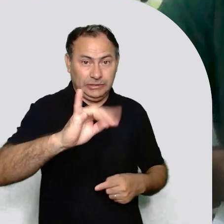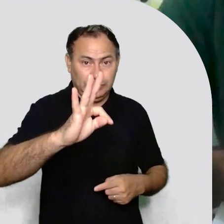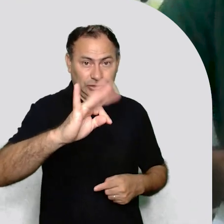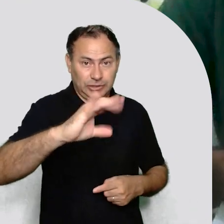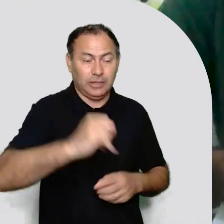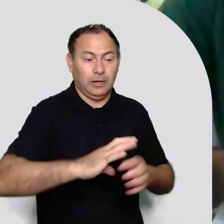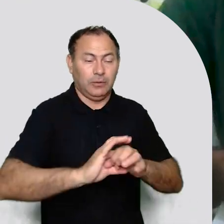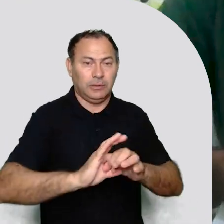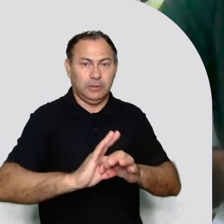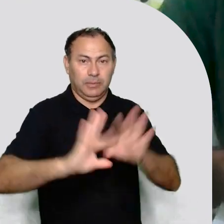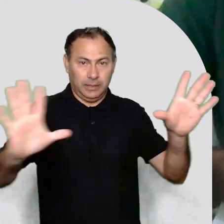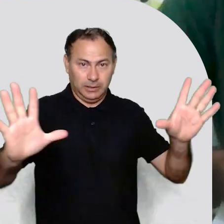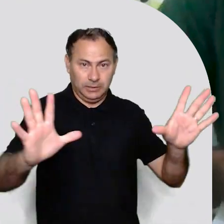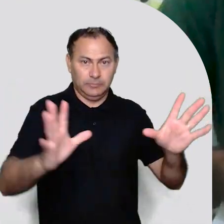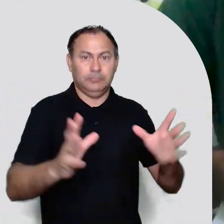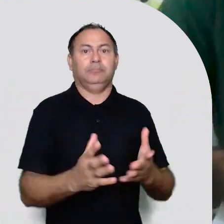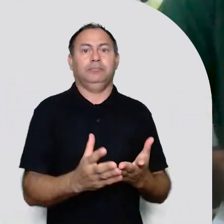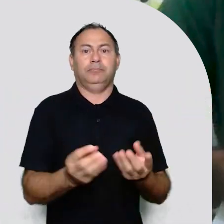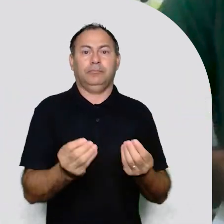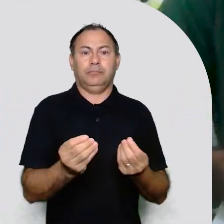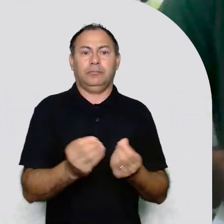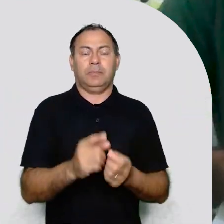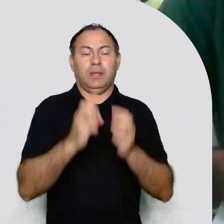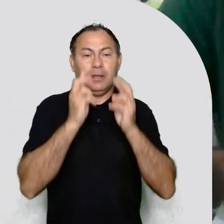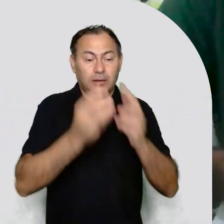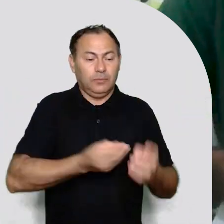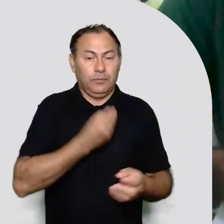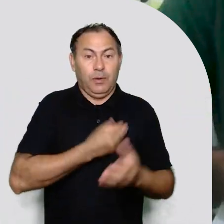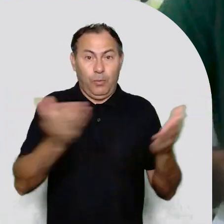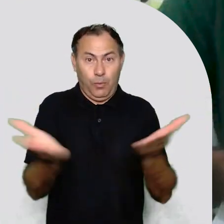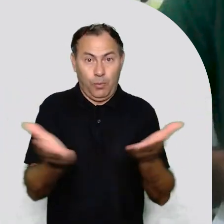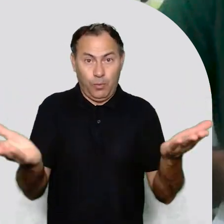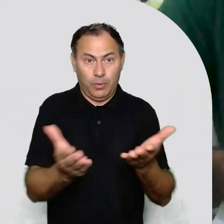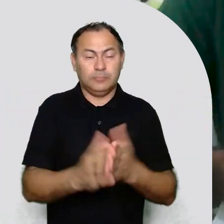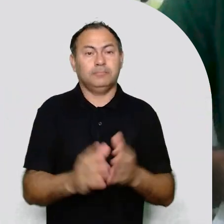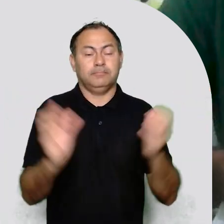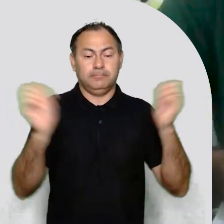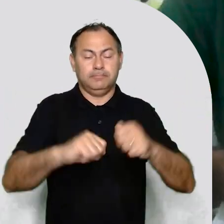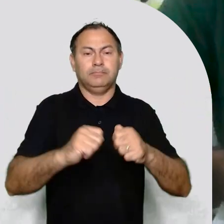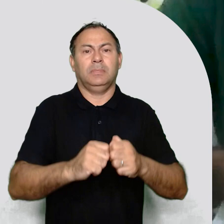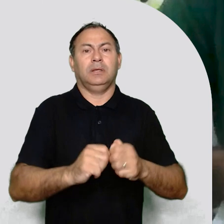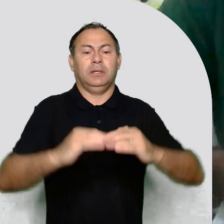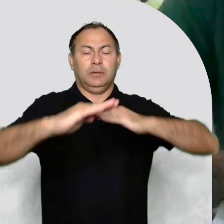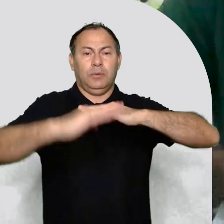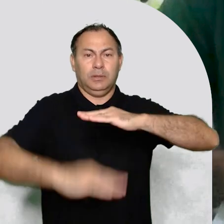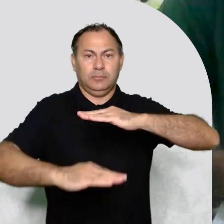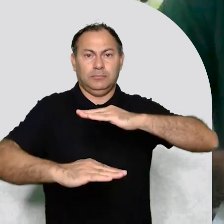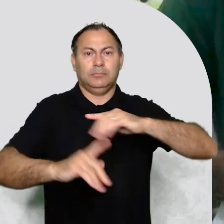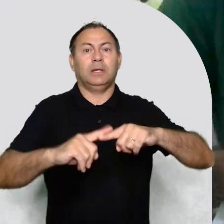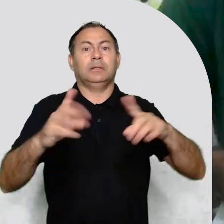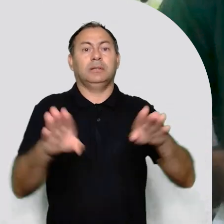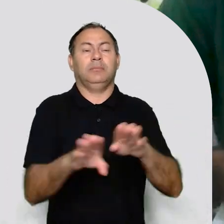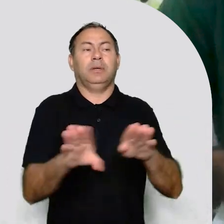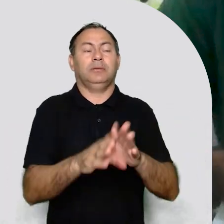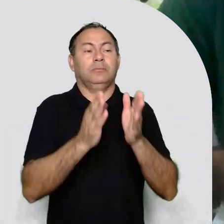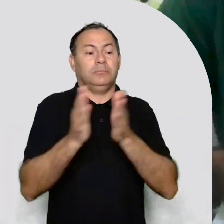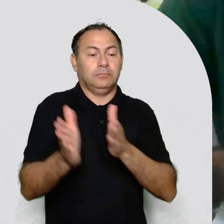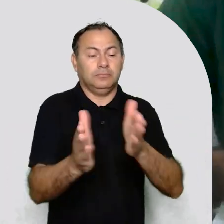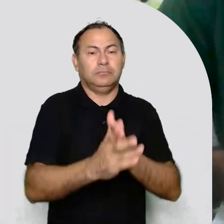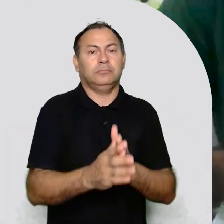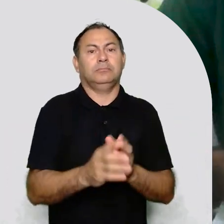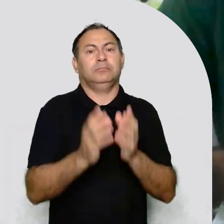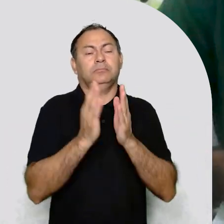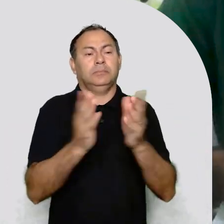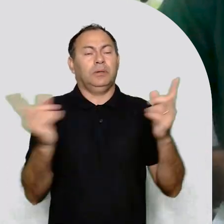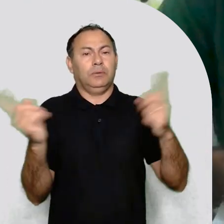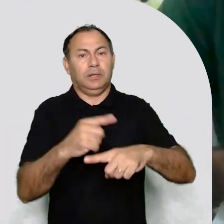ao liberalismo que a gente vive hoje, que potencializa as desigualdades, mas também não é um caminho extremo